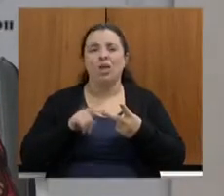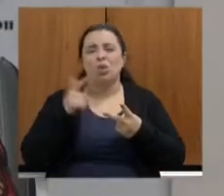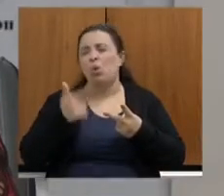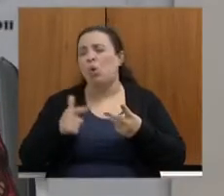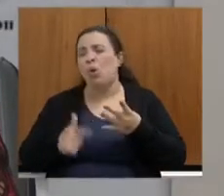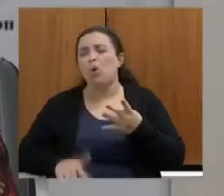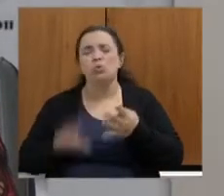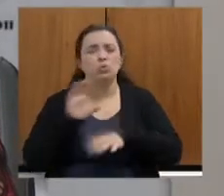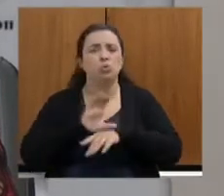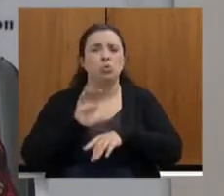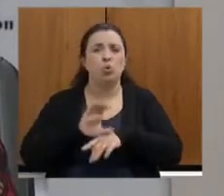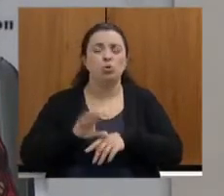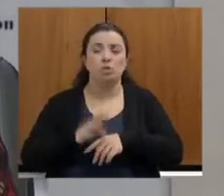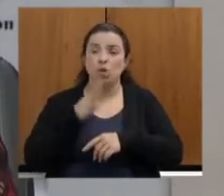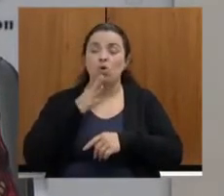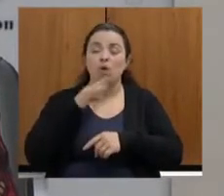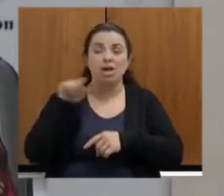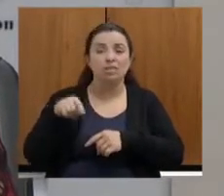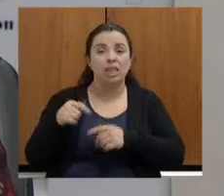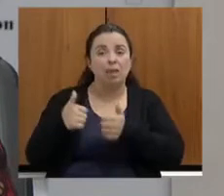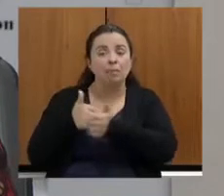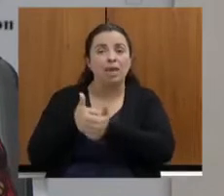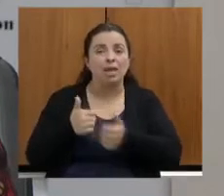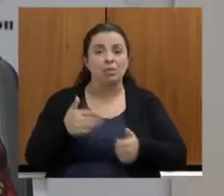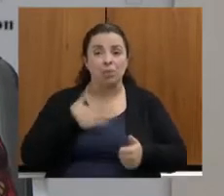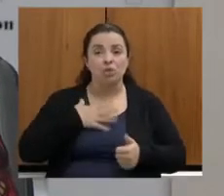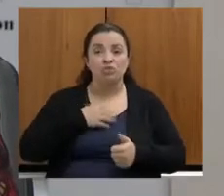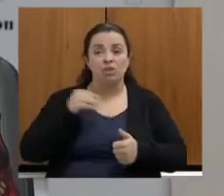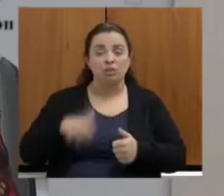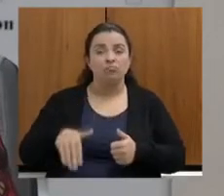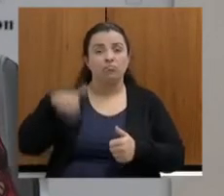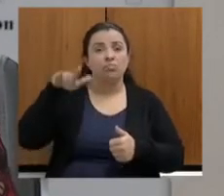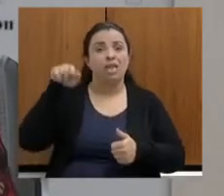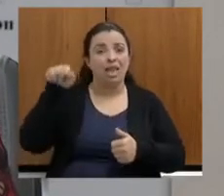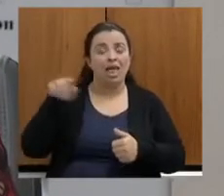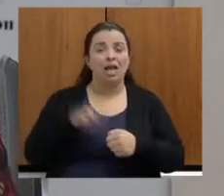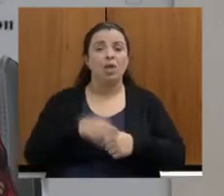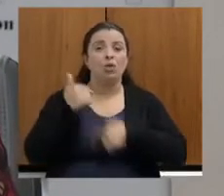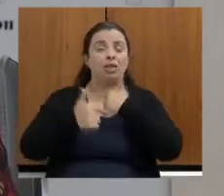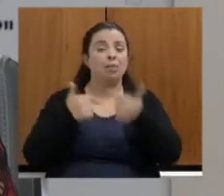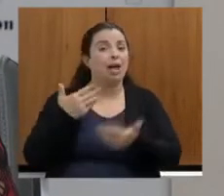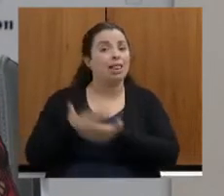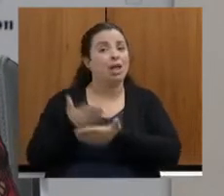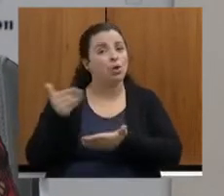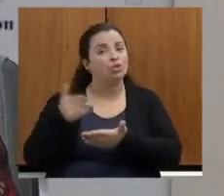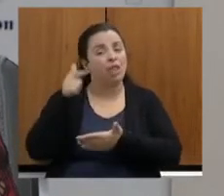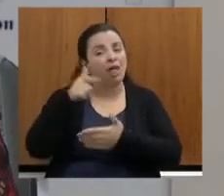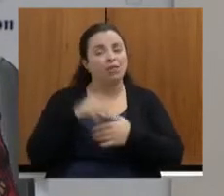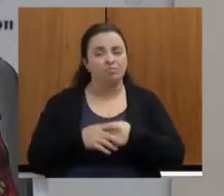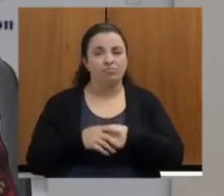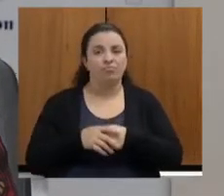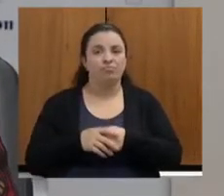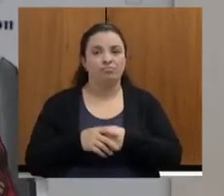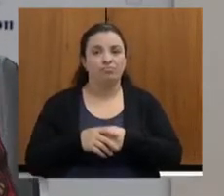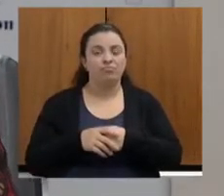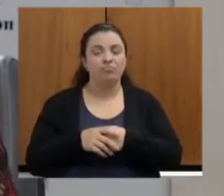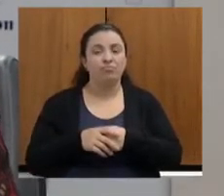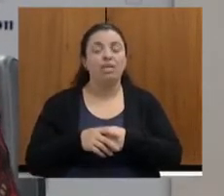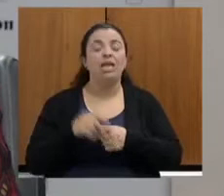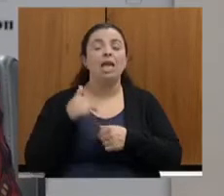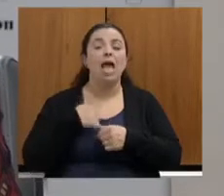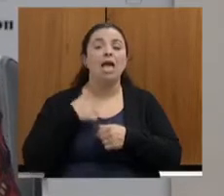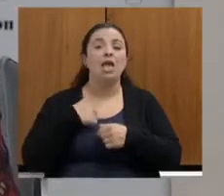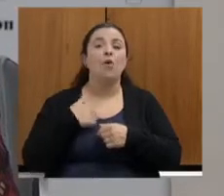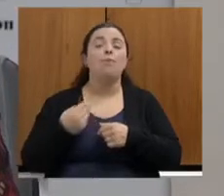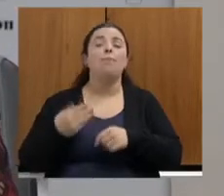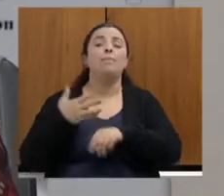muito de perto que além de eu morar lá criei meus filhos lá eu trabalho lá até hoje então entrei no